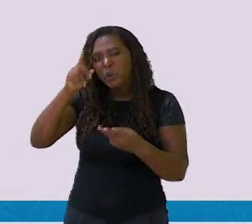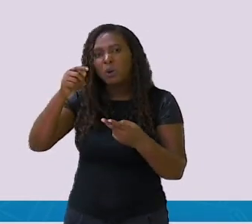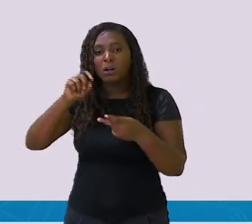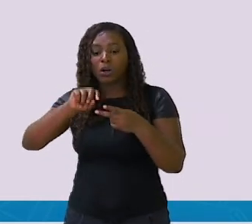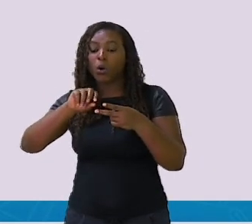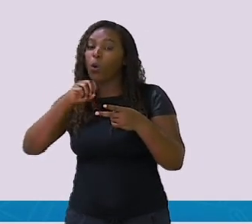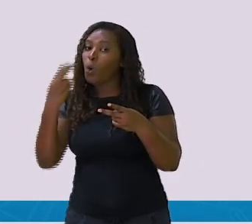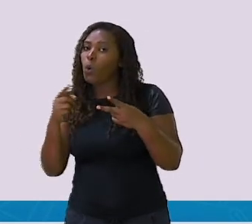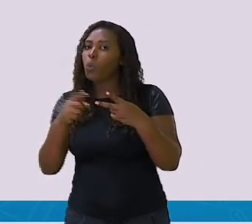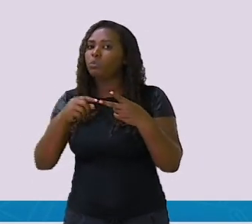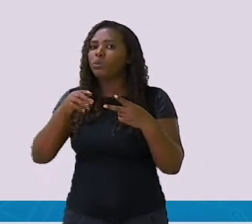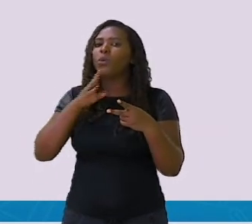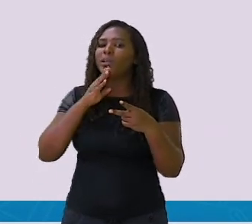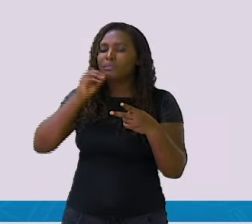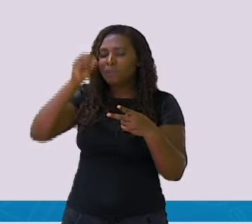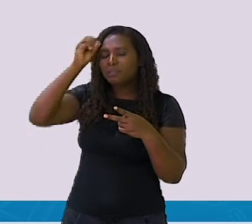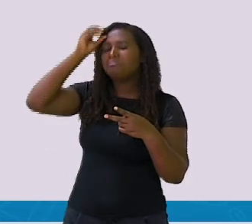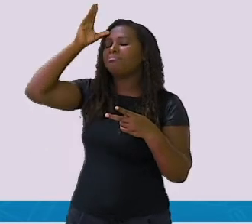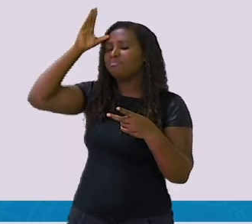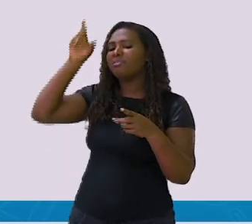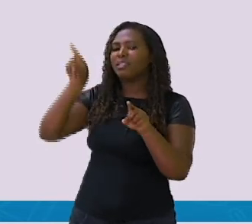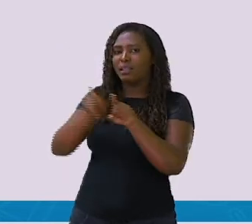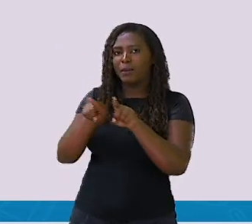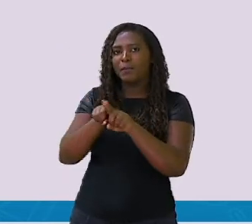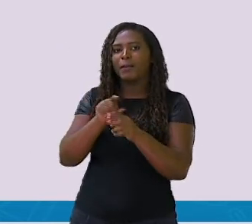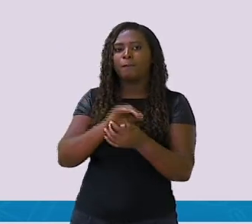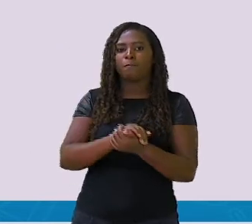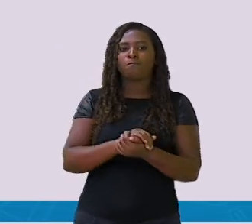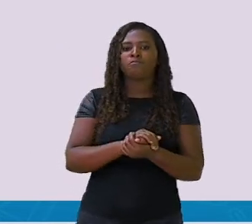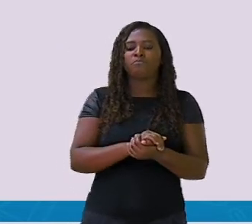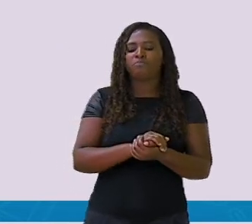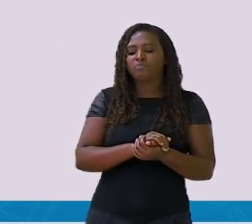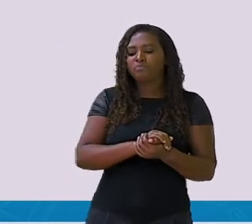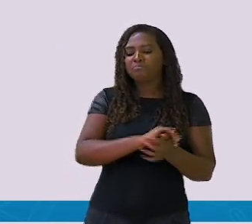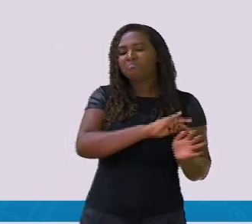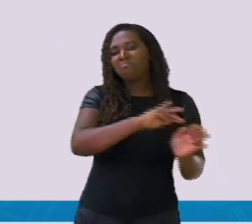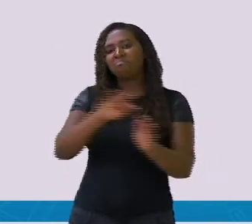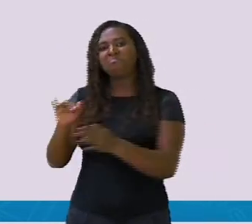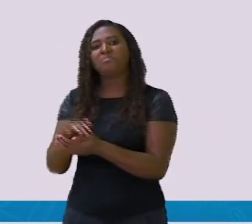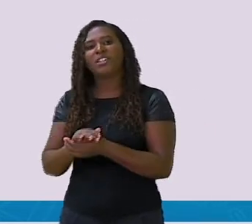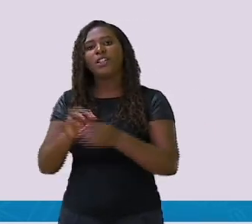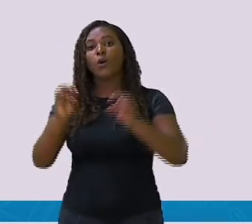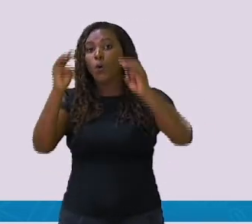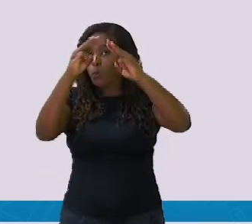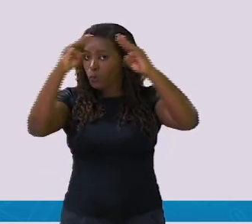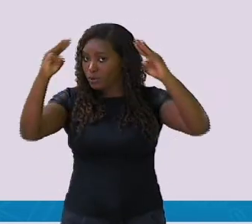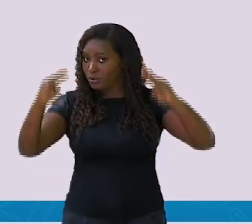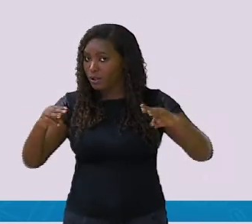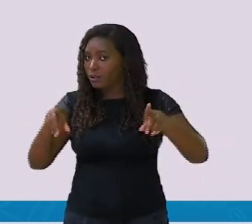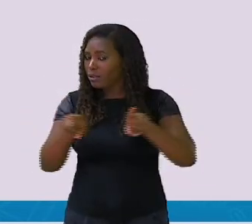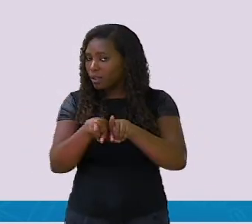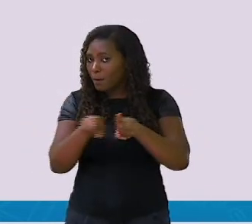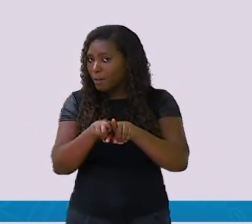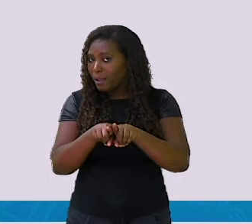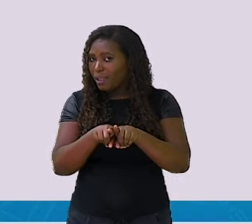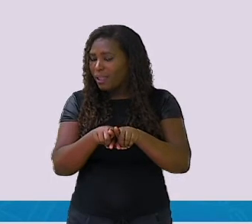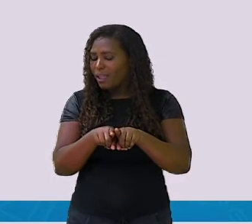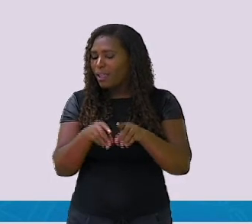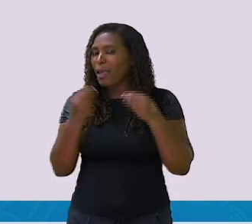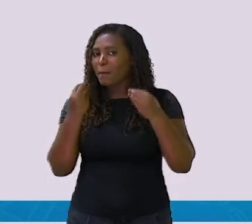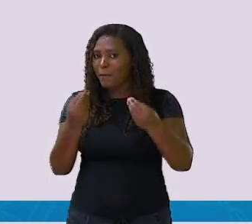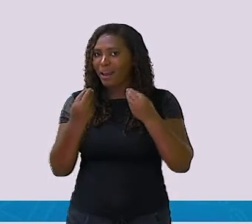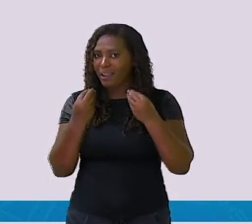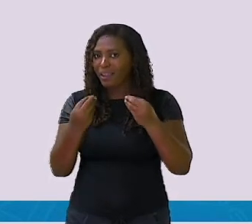várias situações. E ele tem um caráter, o museu ele tem um caráter educativo, cuja missão